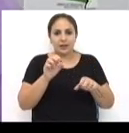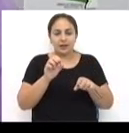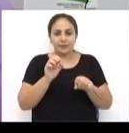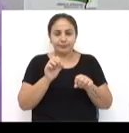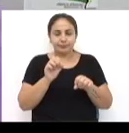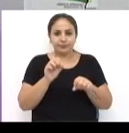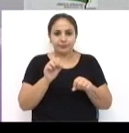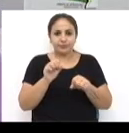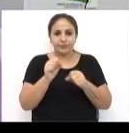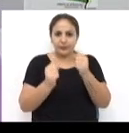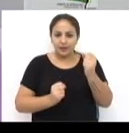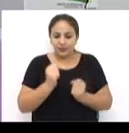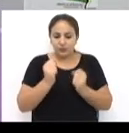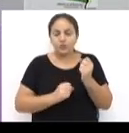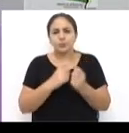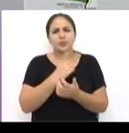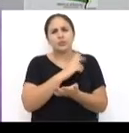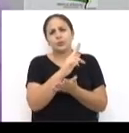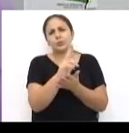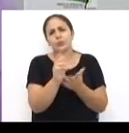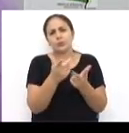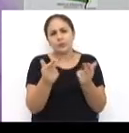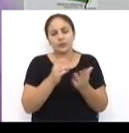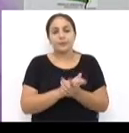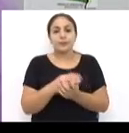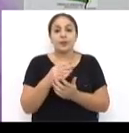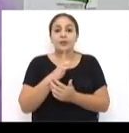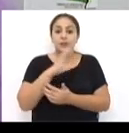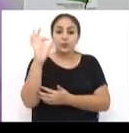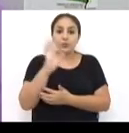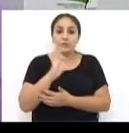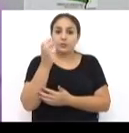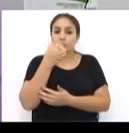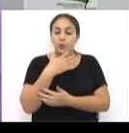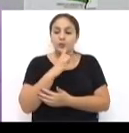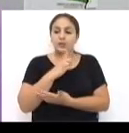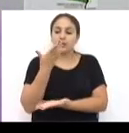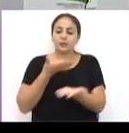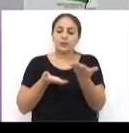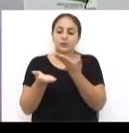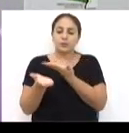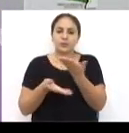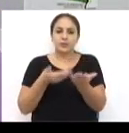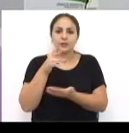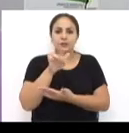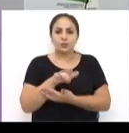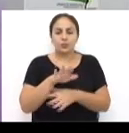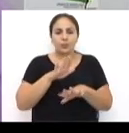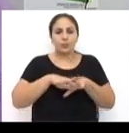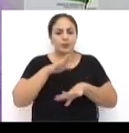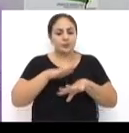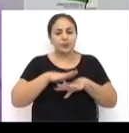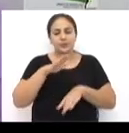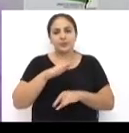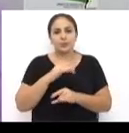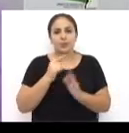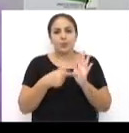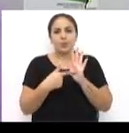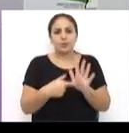certamente o índice será muito mais elevado, eles terão vários benefícios e vão novamente cada vez